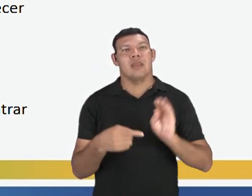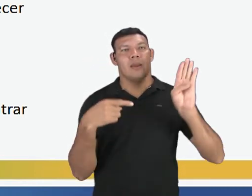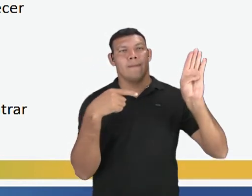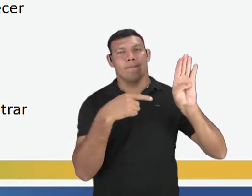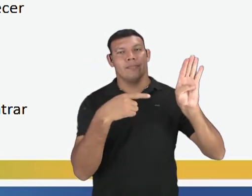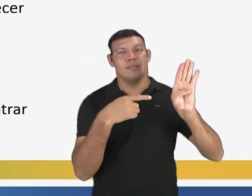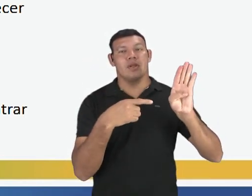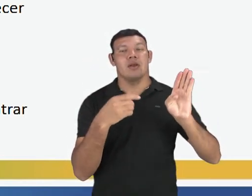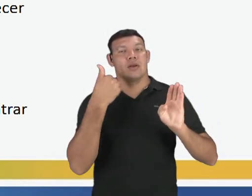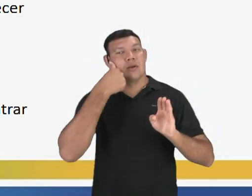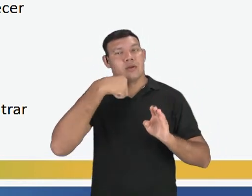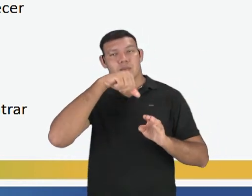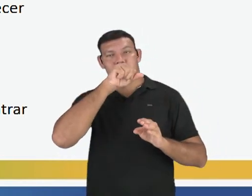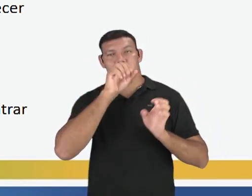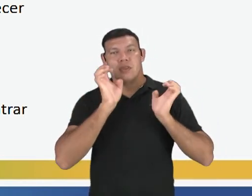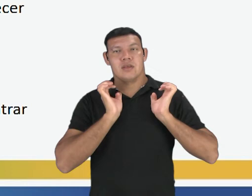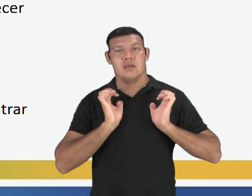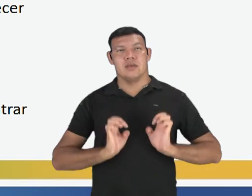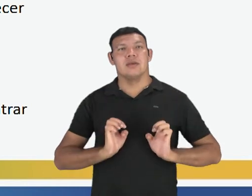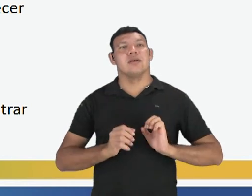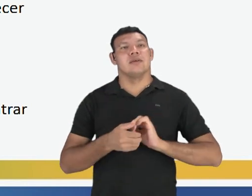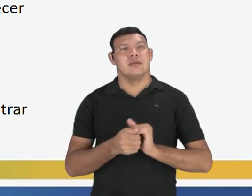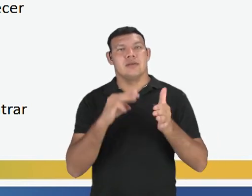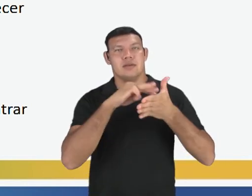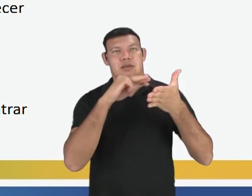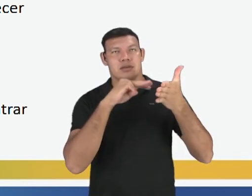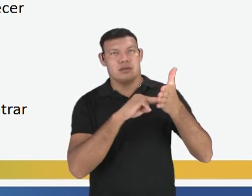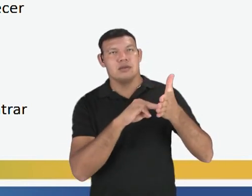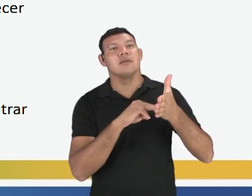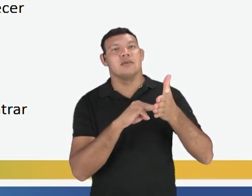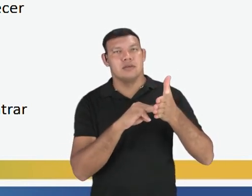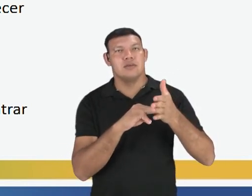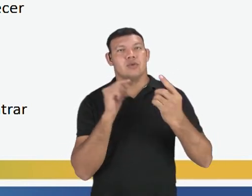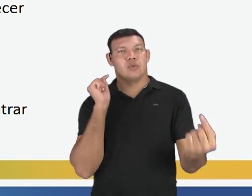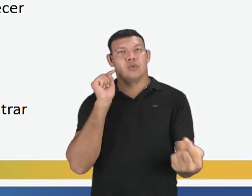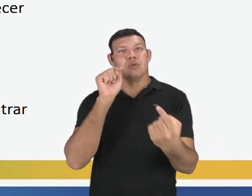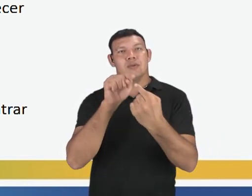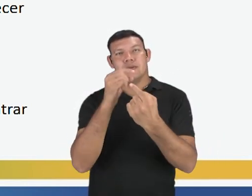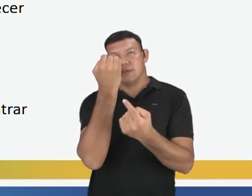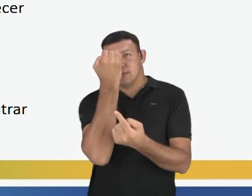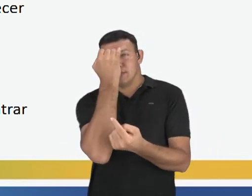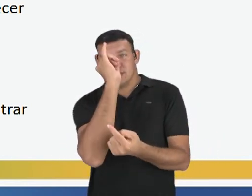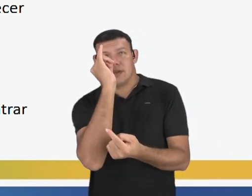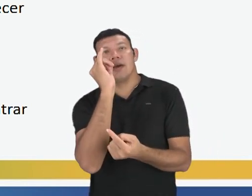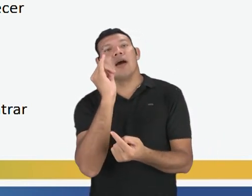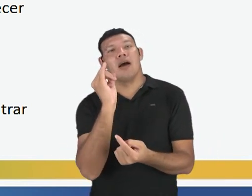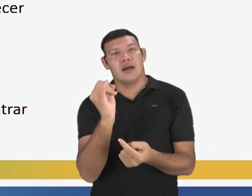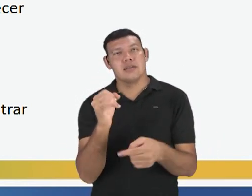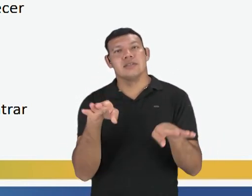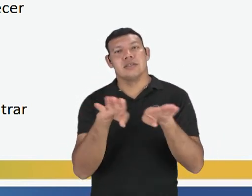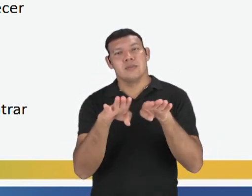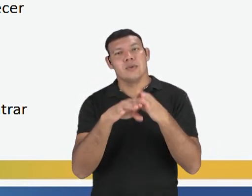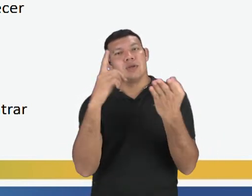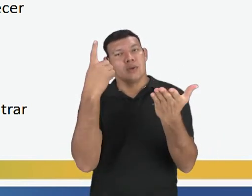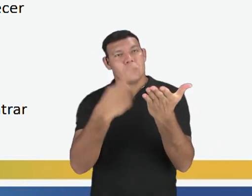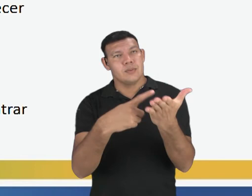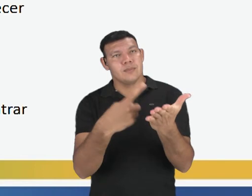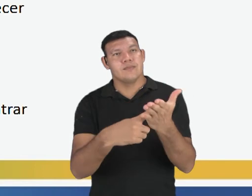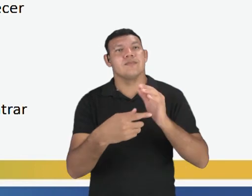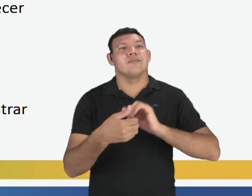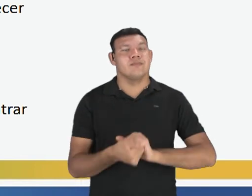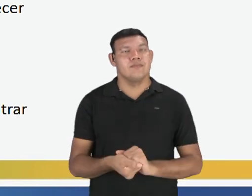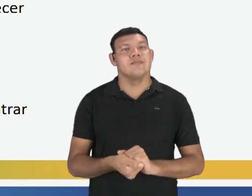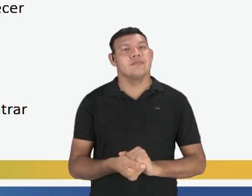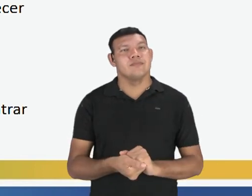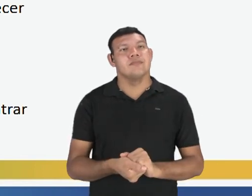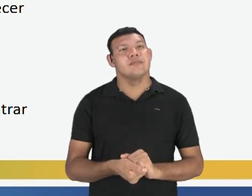B, maêutica, metodologia segundo a qual a ideia é gerada ou acordada. Então, a ironia e a maêutica